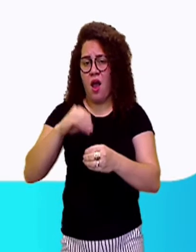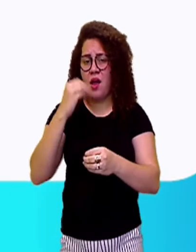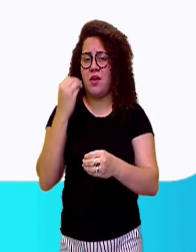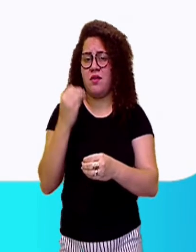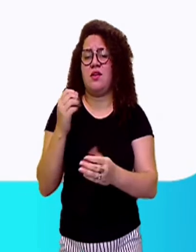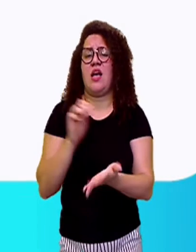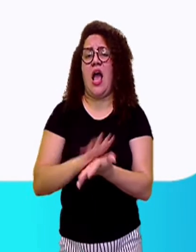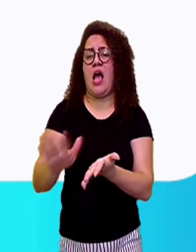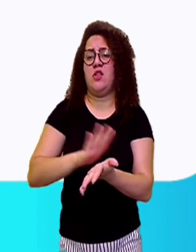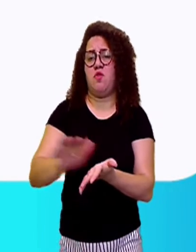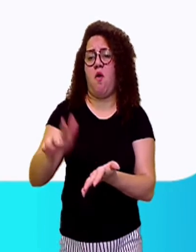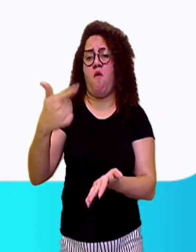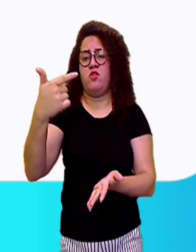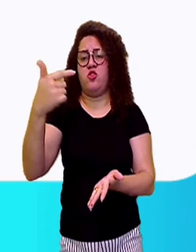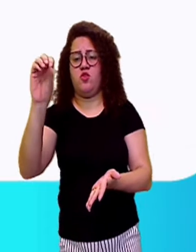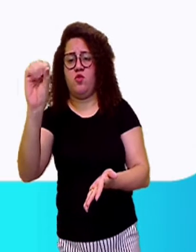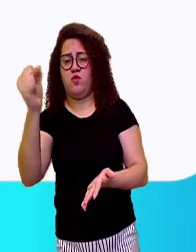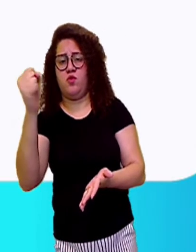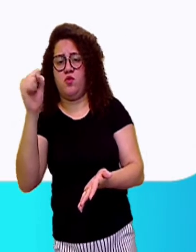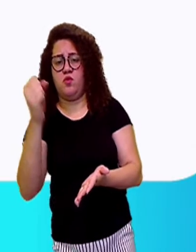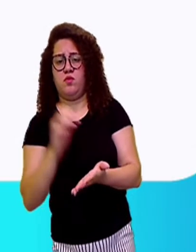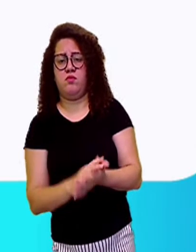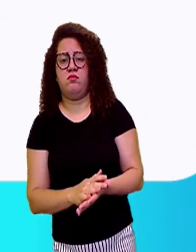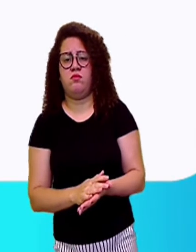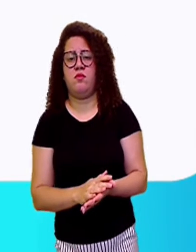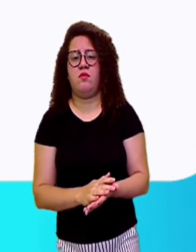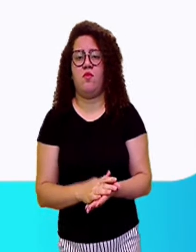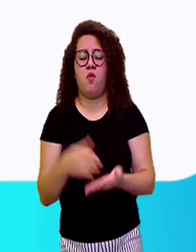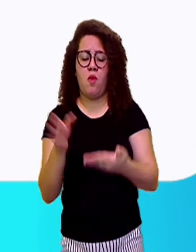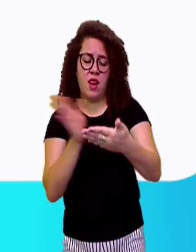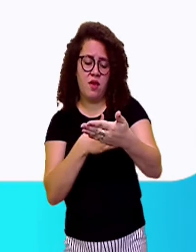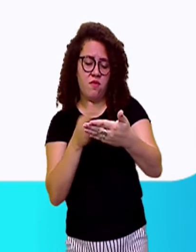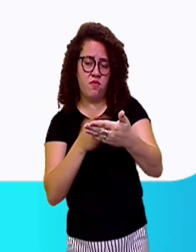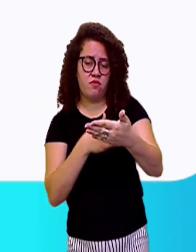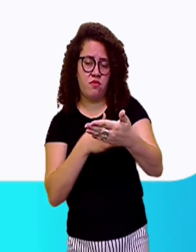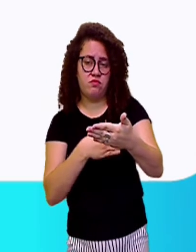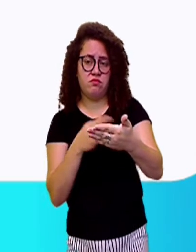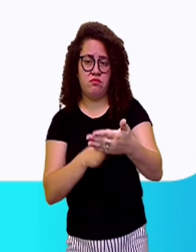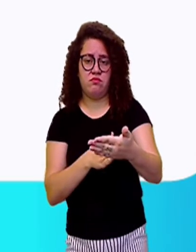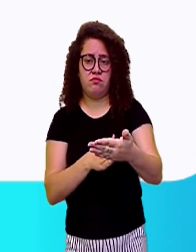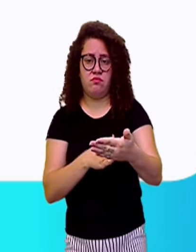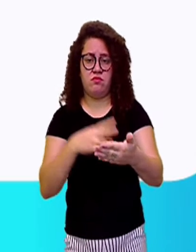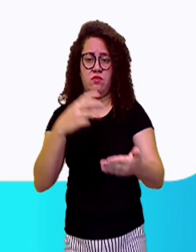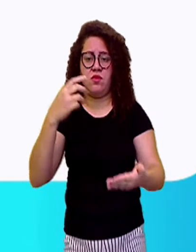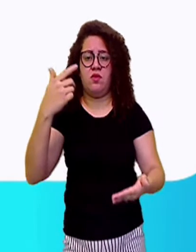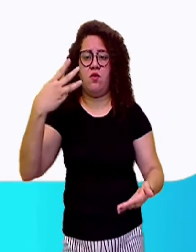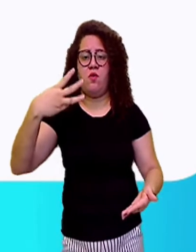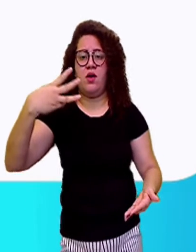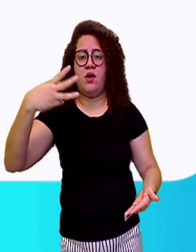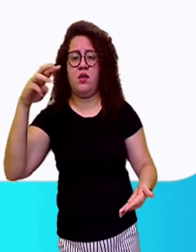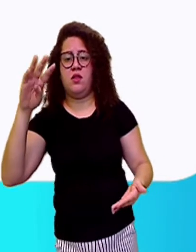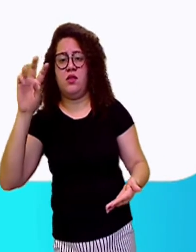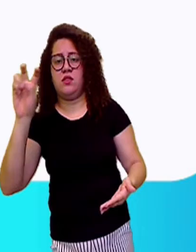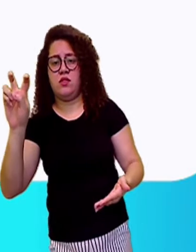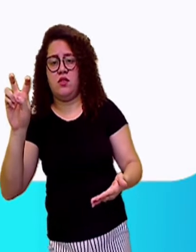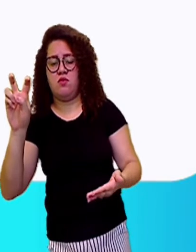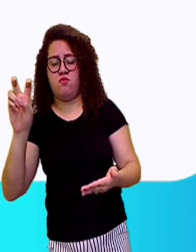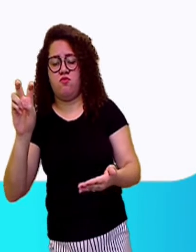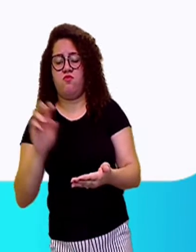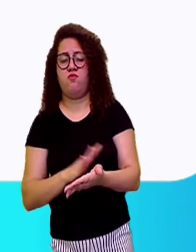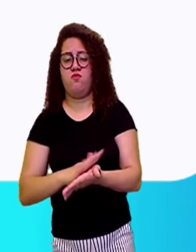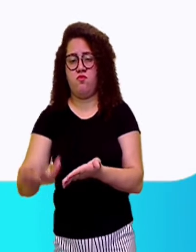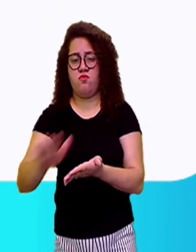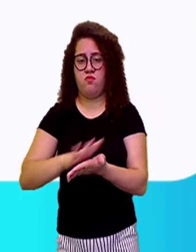gastou R$ 28. 9 de março, ele comprou um livro por R$ 45. 12